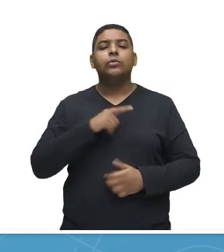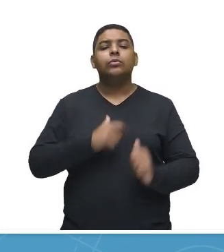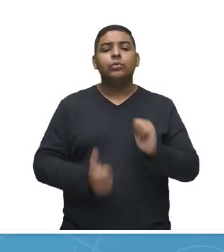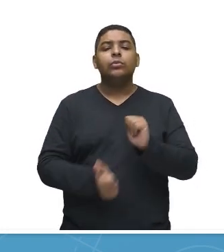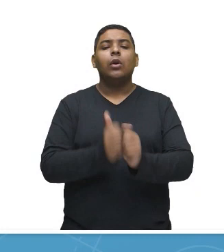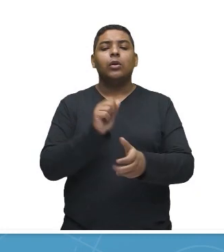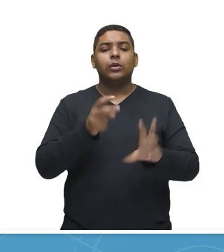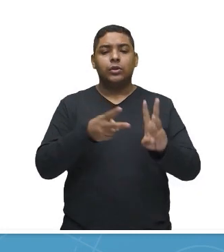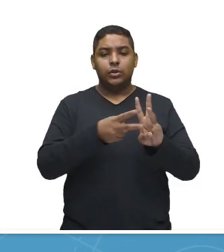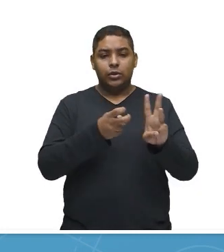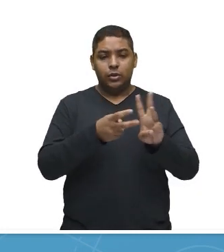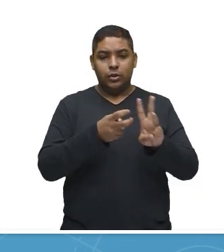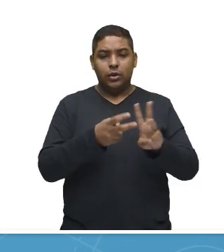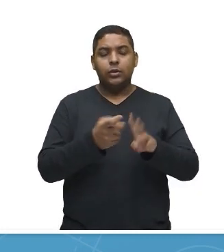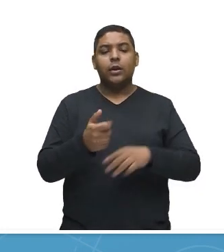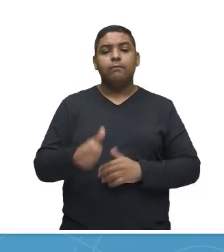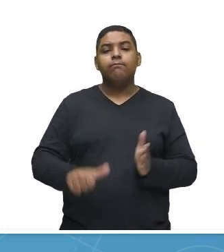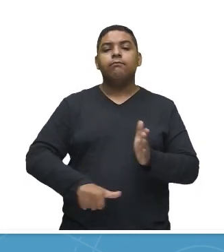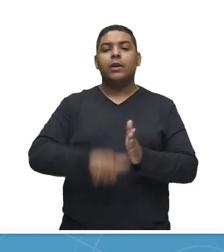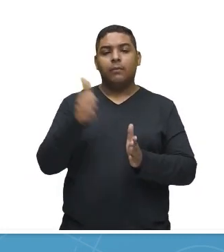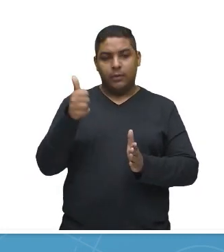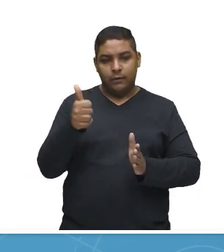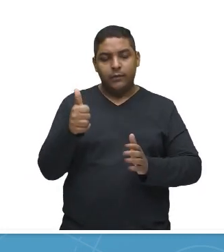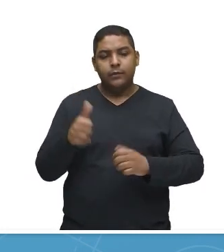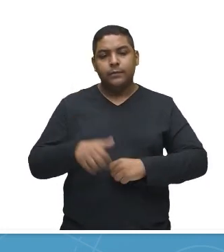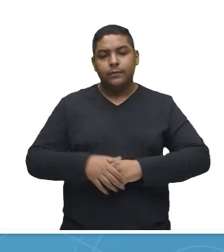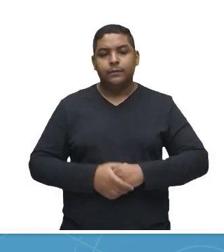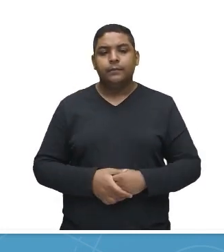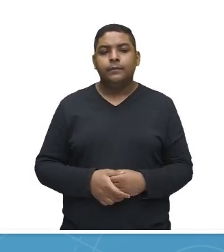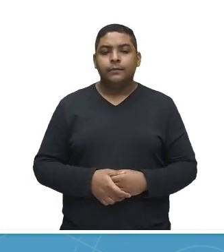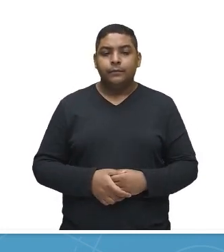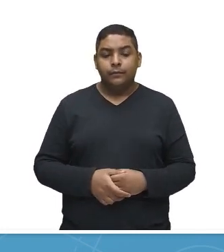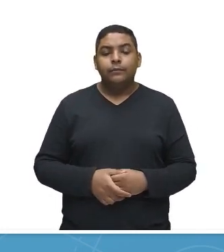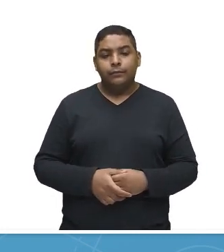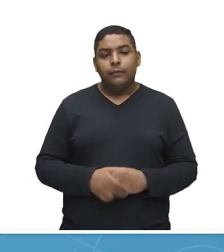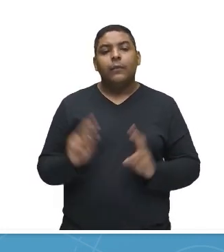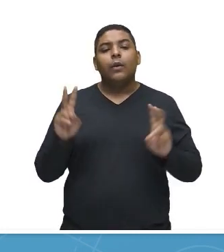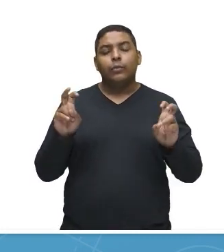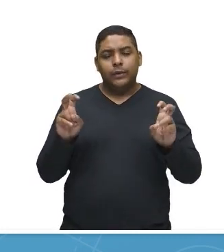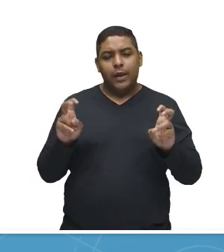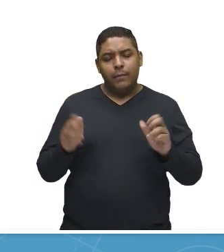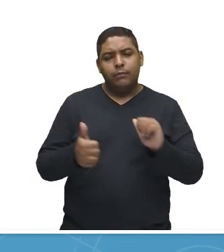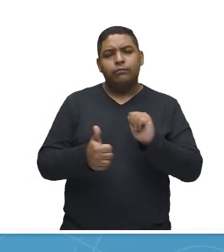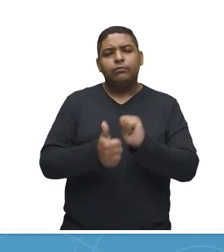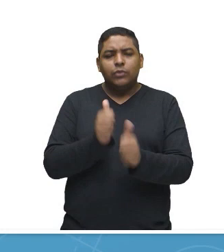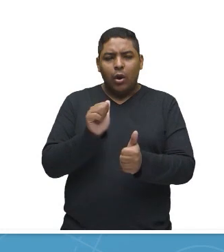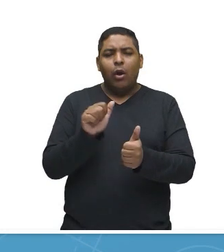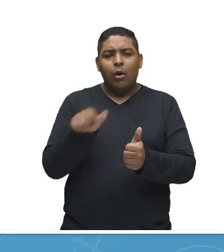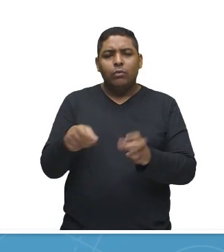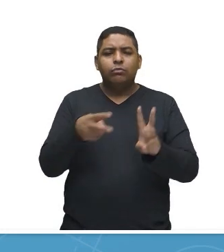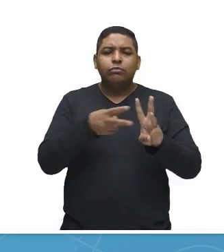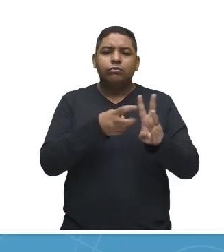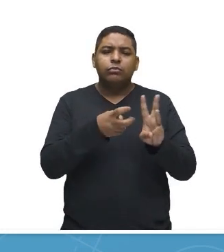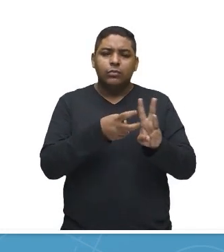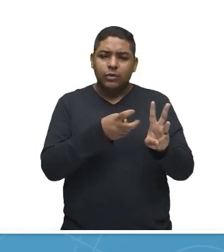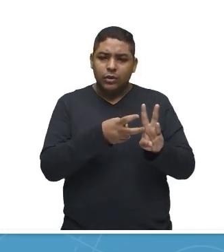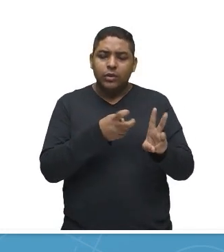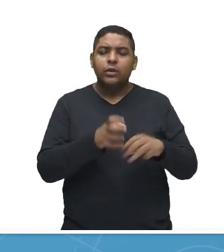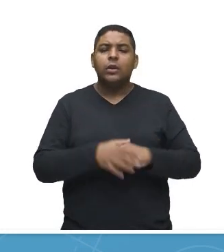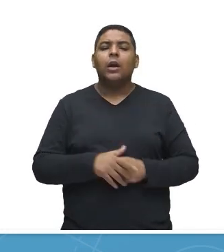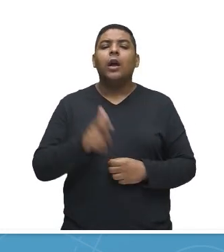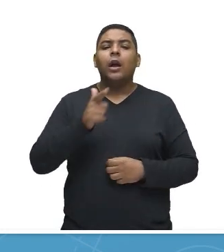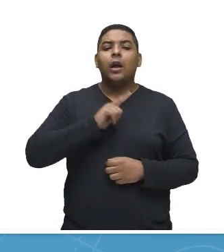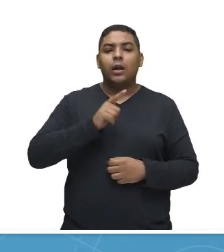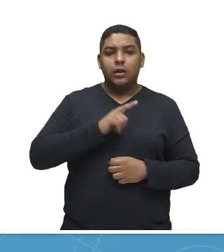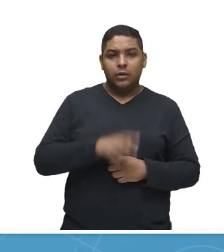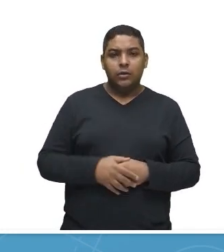desde a primeira edição. Bom, falando um pouquinho desses Jogos Indígenas, assim como nós temos os Jogos